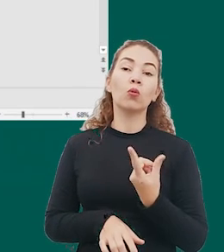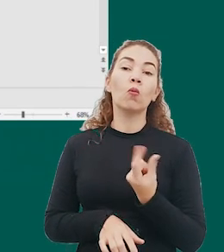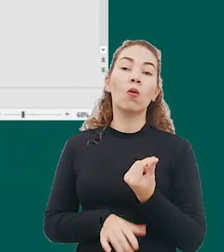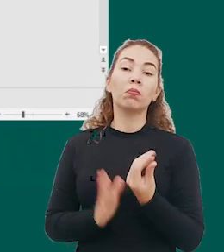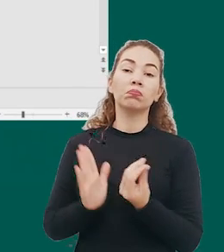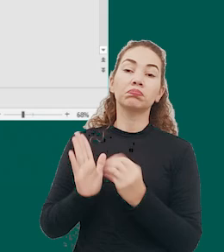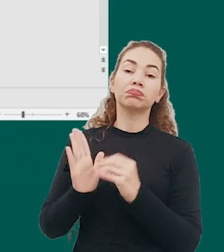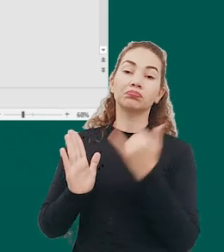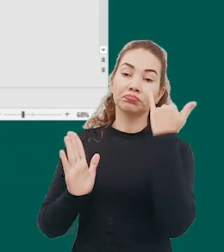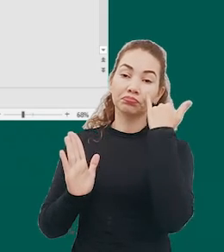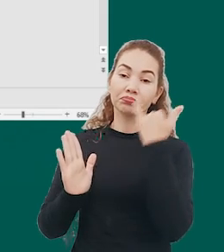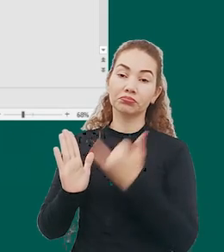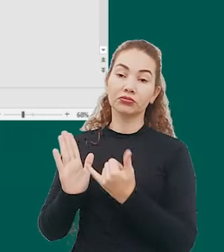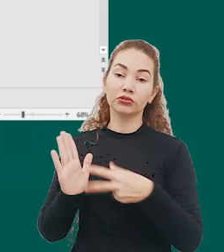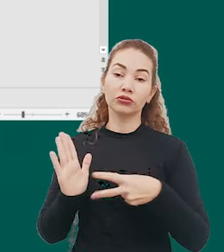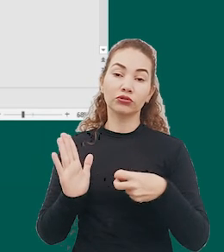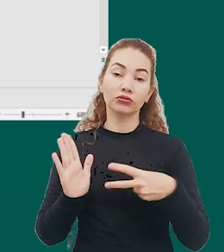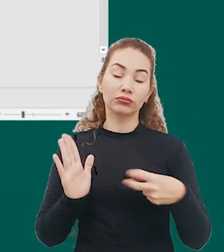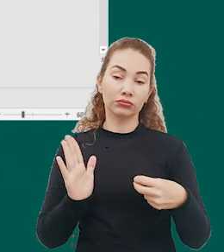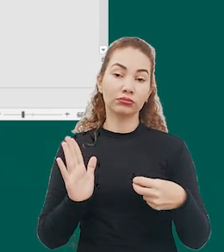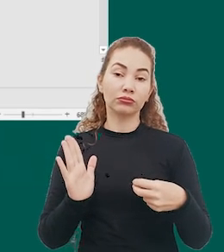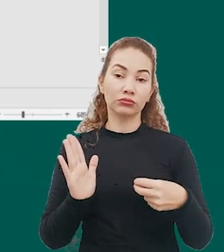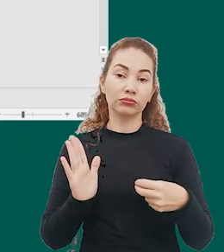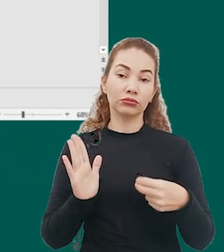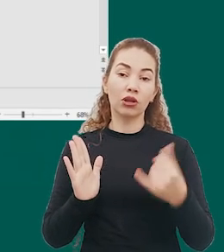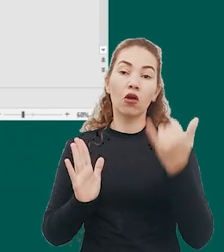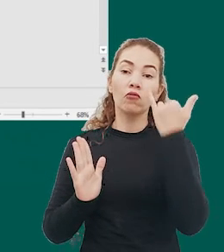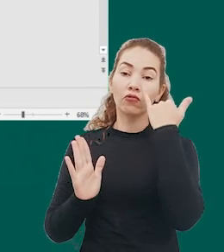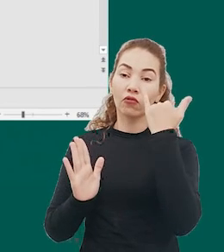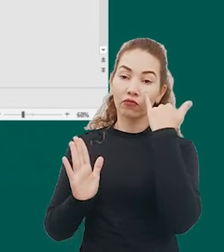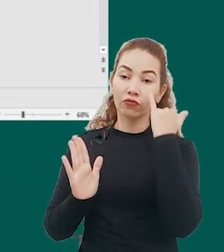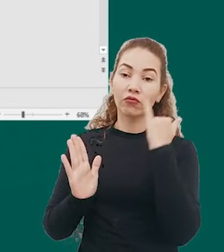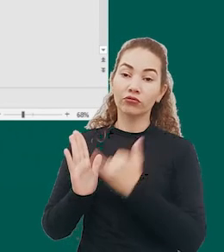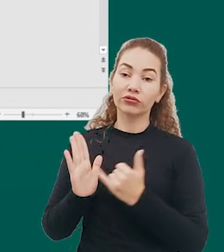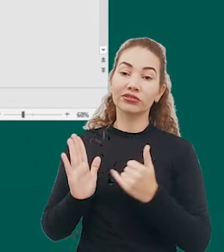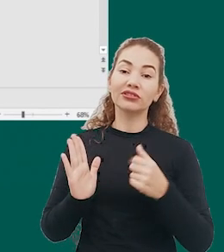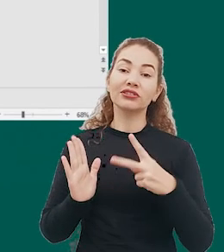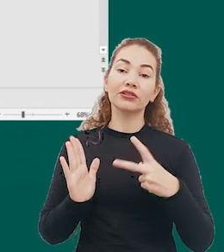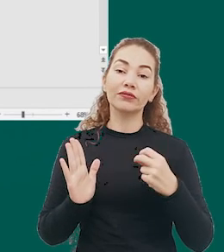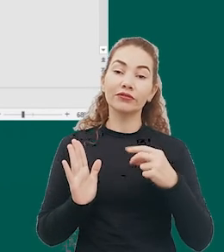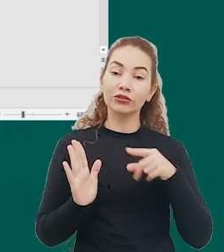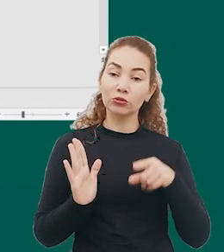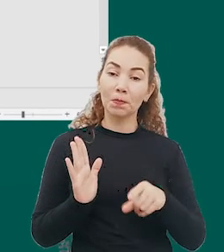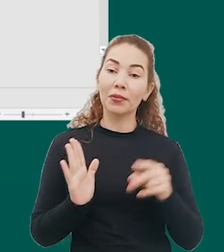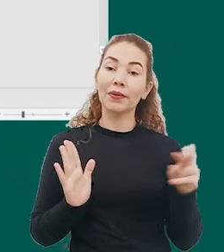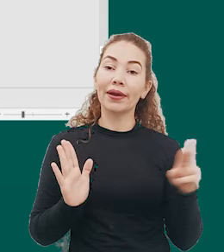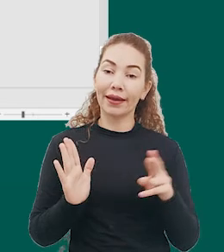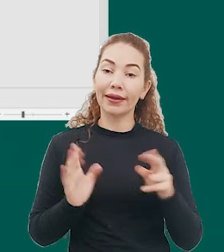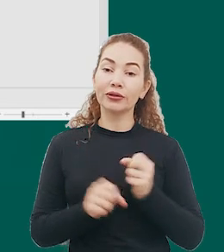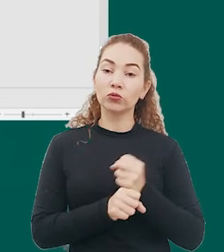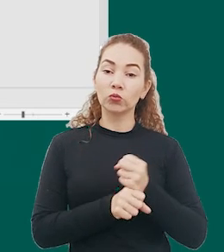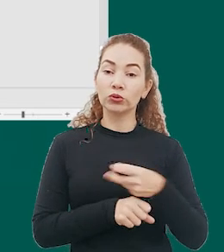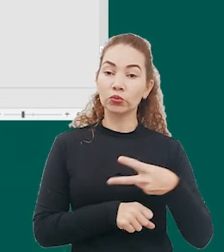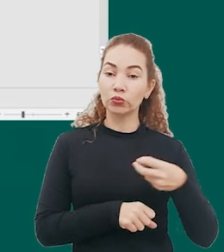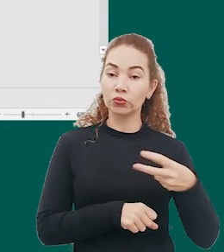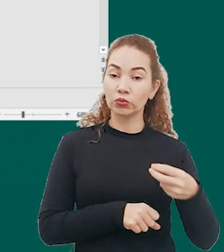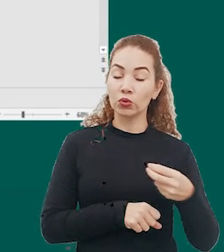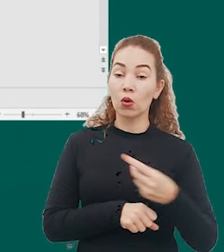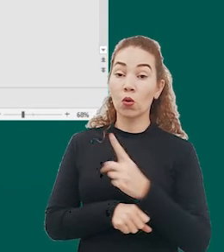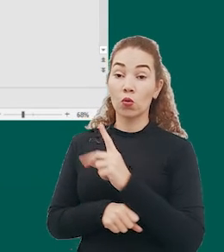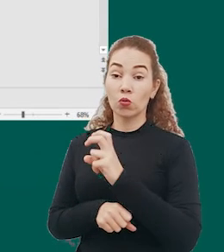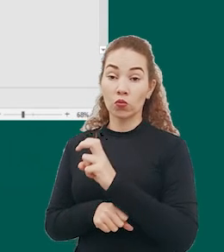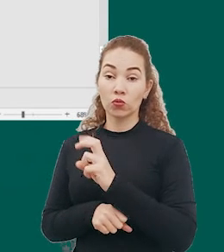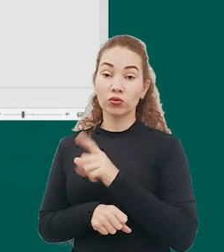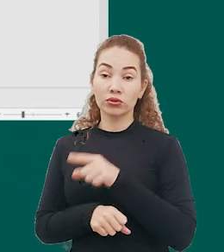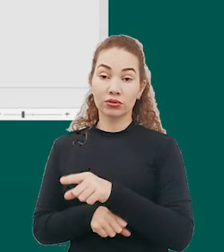que eu vou informar na coluna de 2020? Eu vou informar os 20 mil reais. Ou seja, os 15 mil que eu